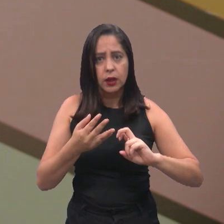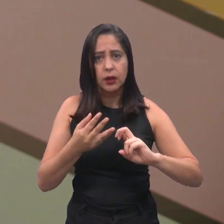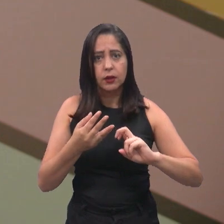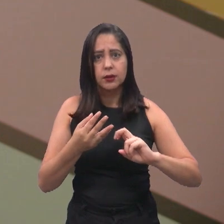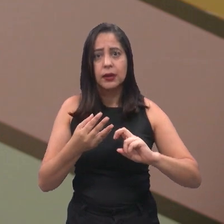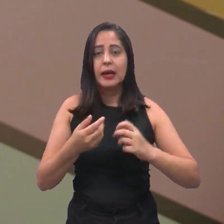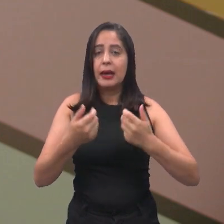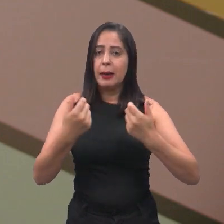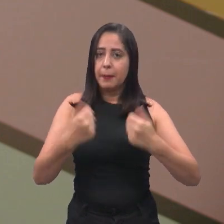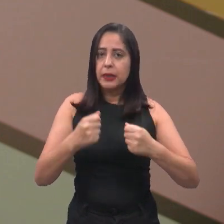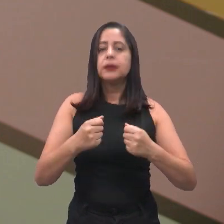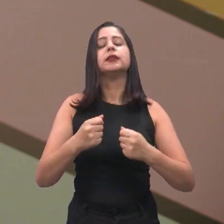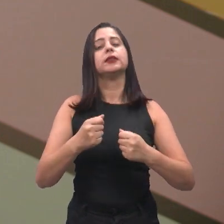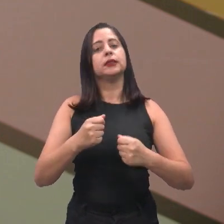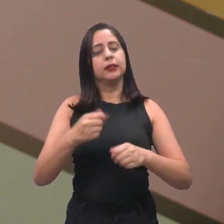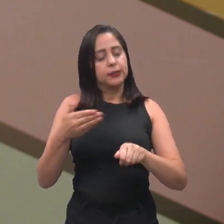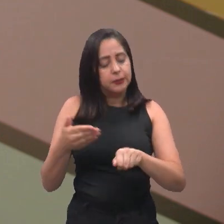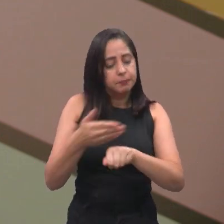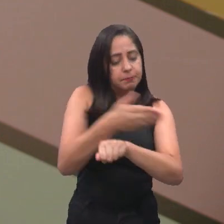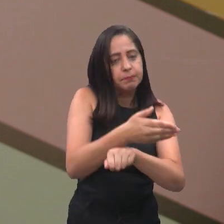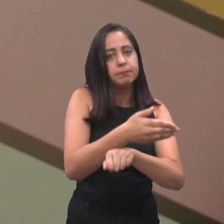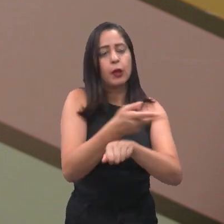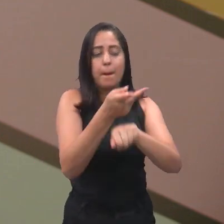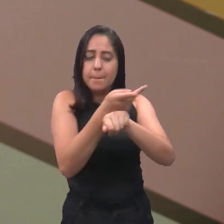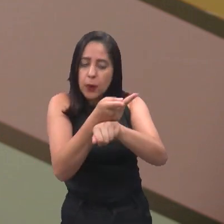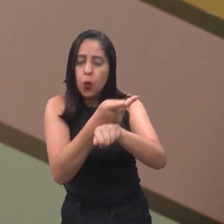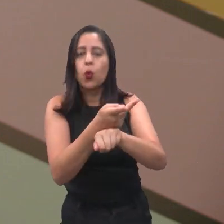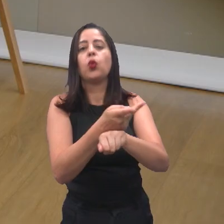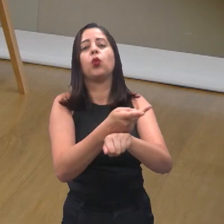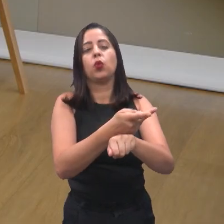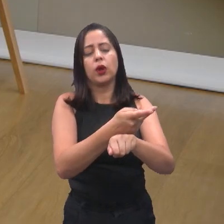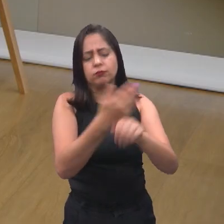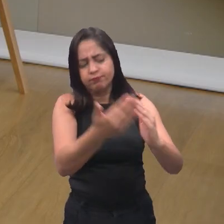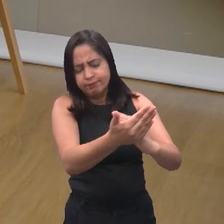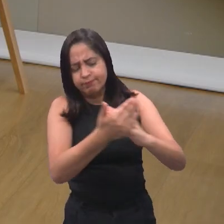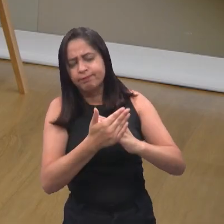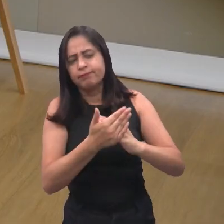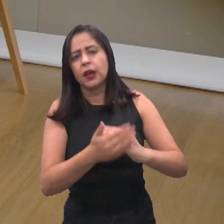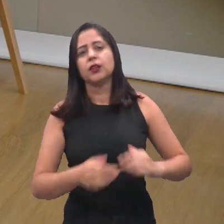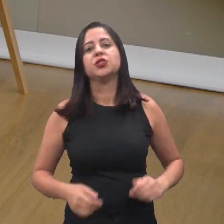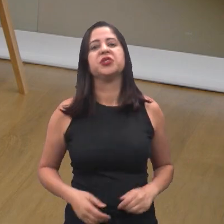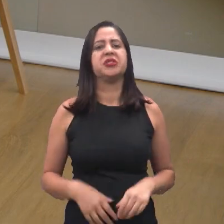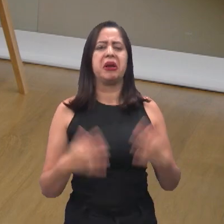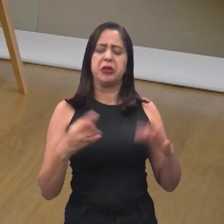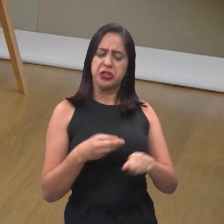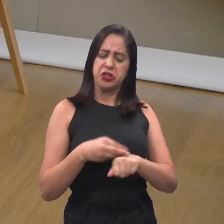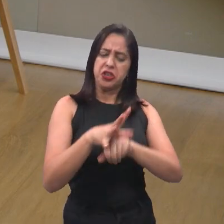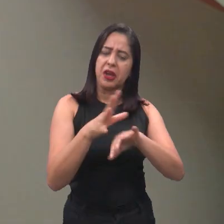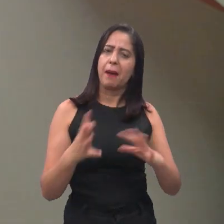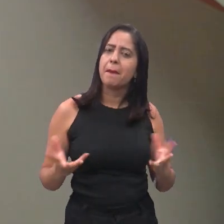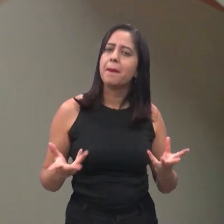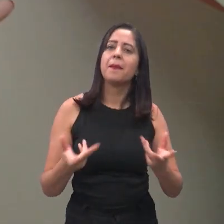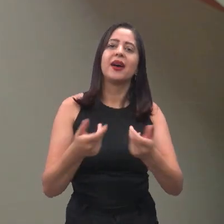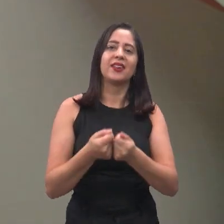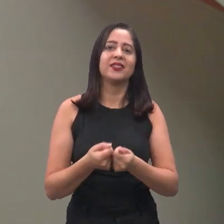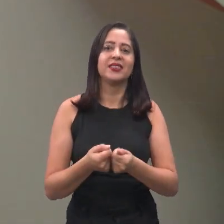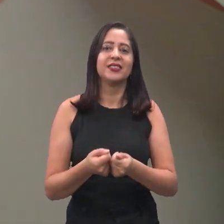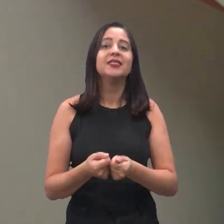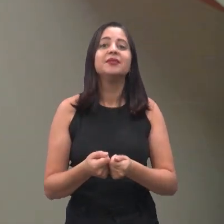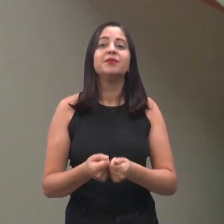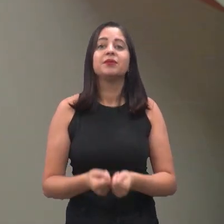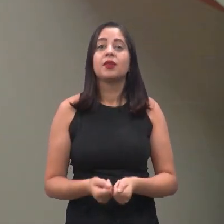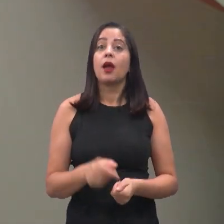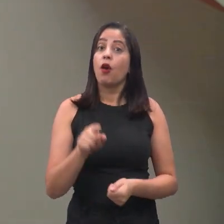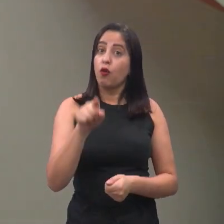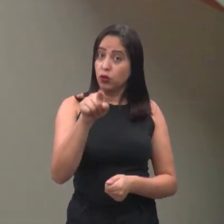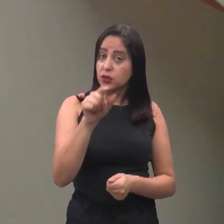dá prioridade, procura ajuda. Perfeito, maravilhosa essa dica. É isso aí, mulher. Então, seja para você, trate as